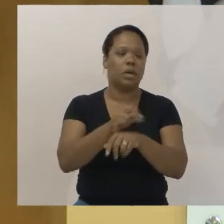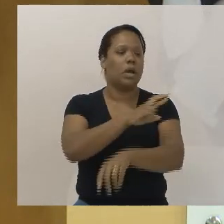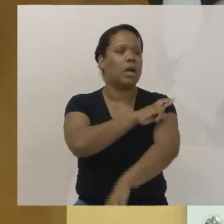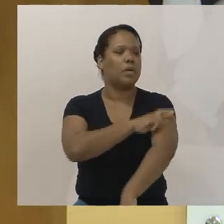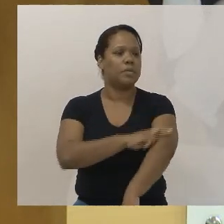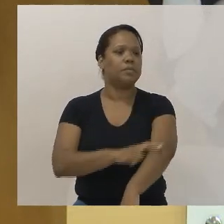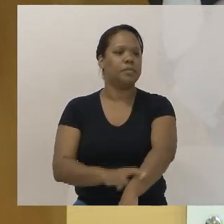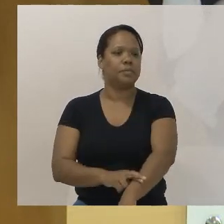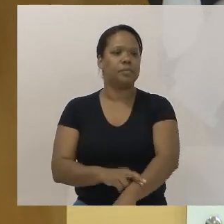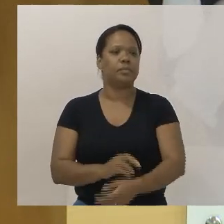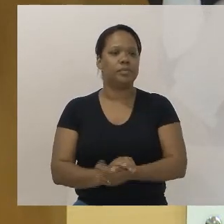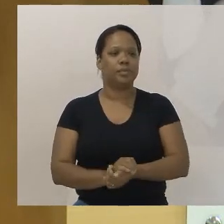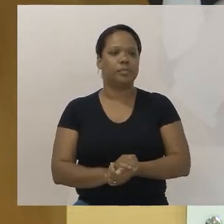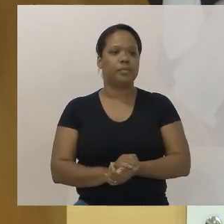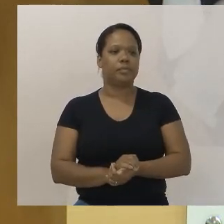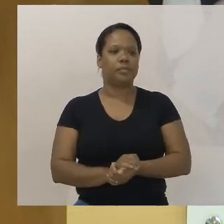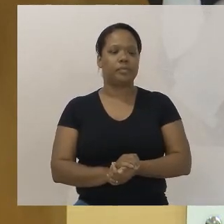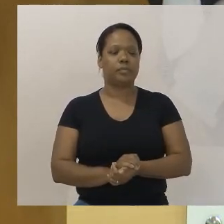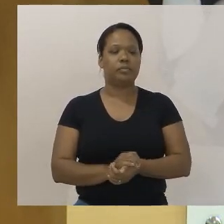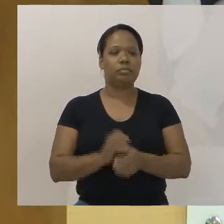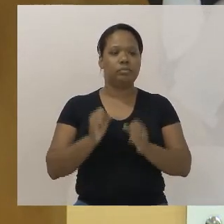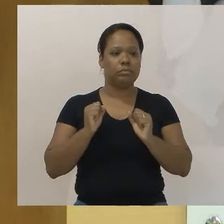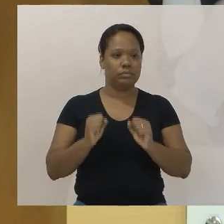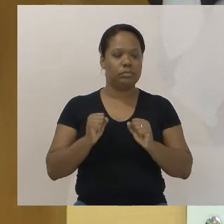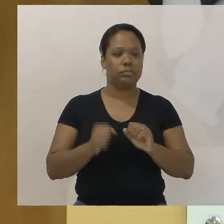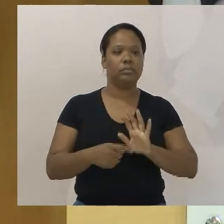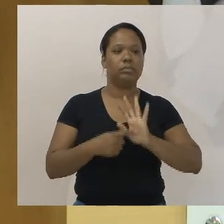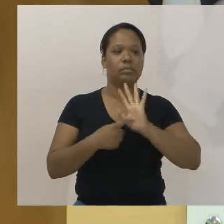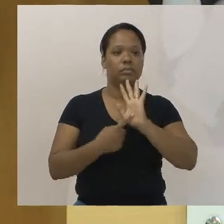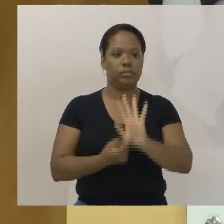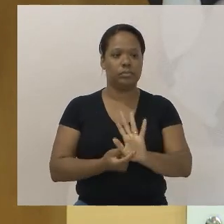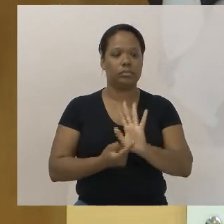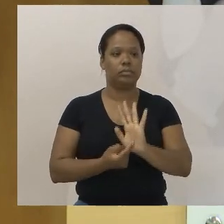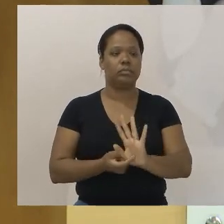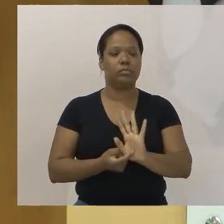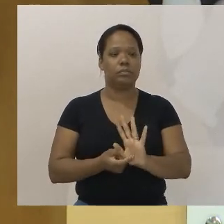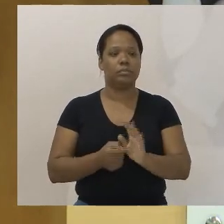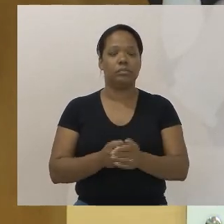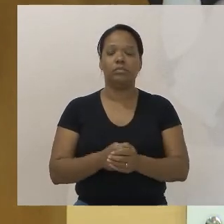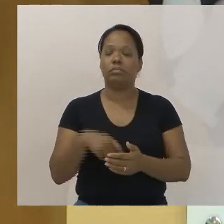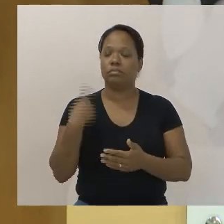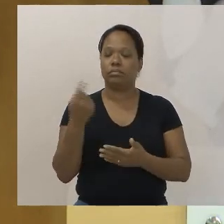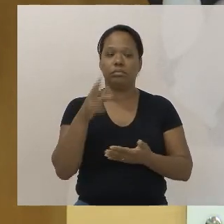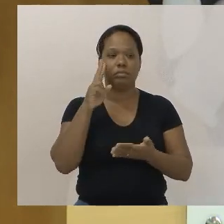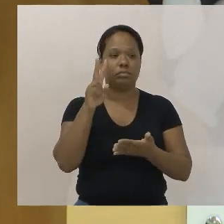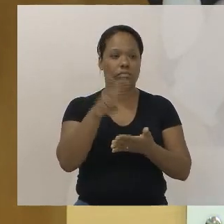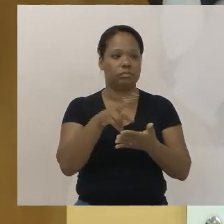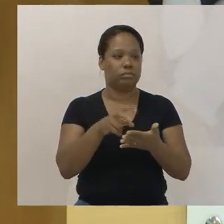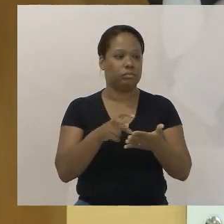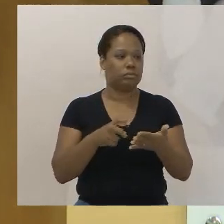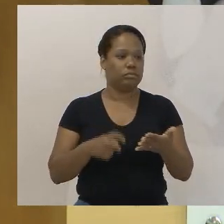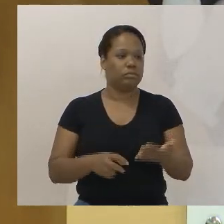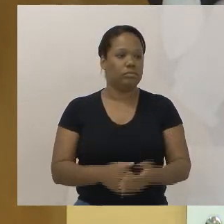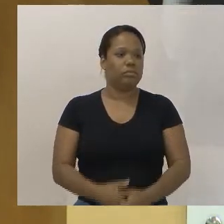eu vou encerrar por aqui para que possa se apresentar esse projeto para que a gente possa apreciar também